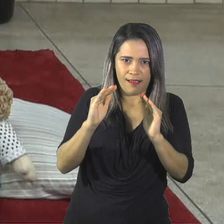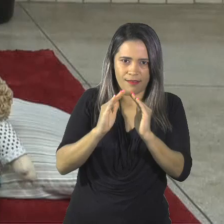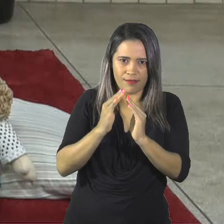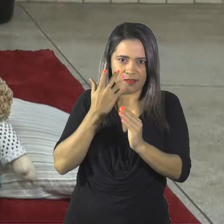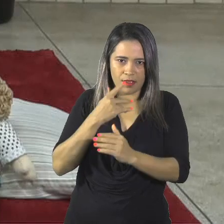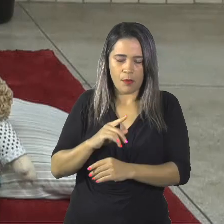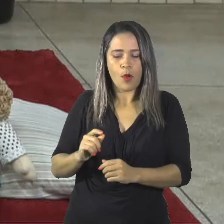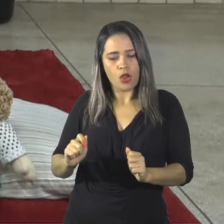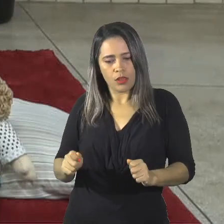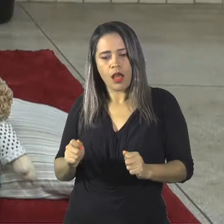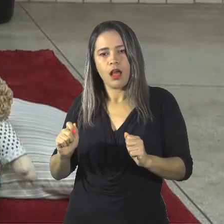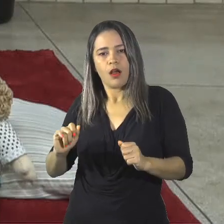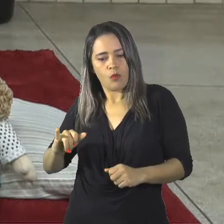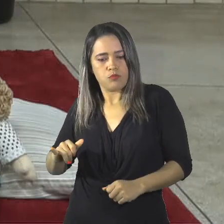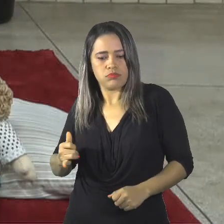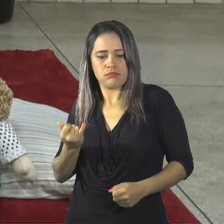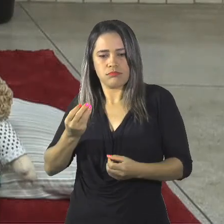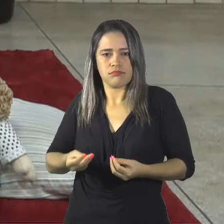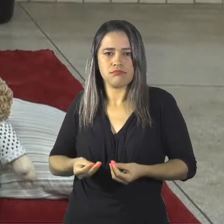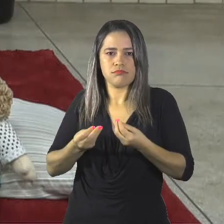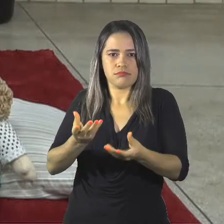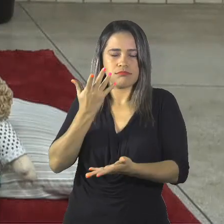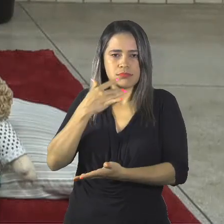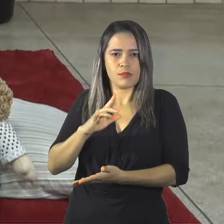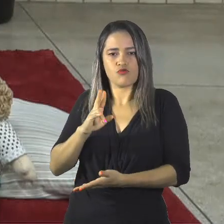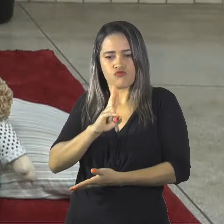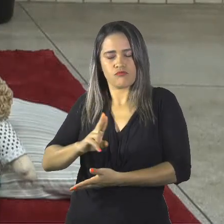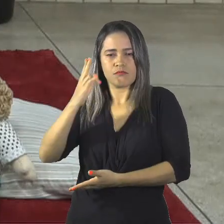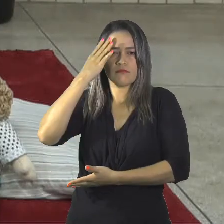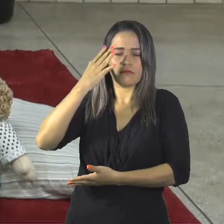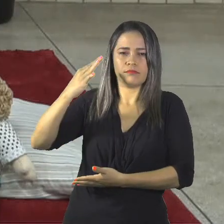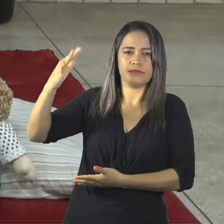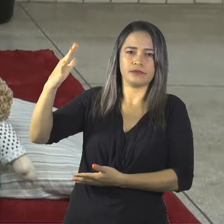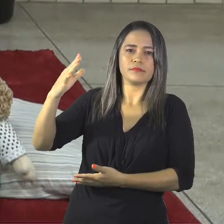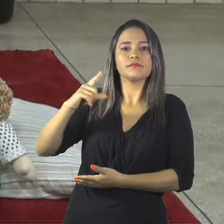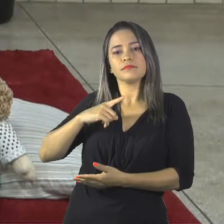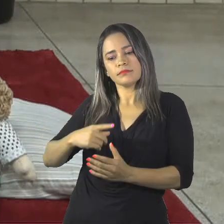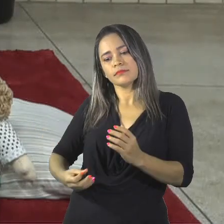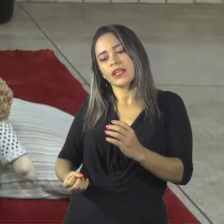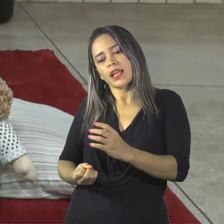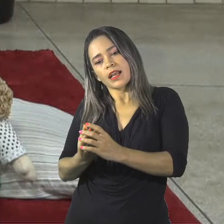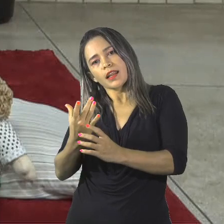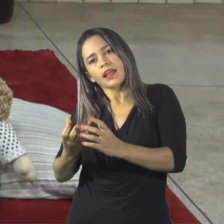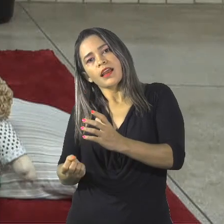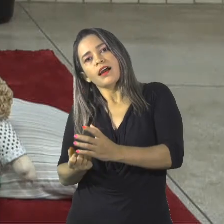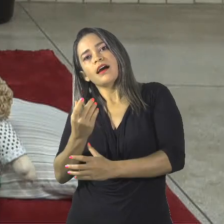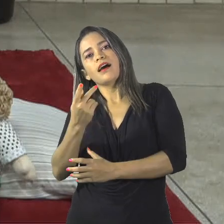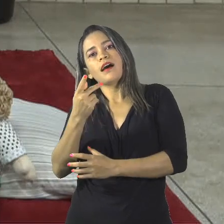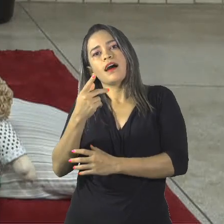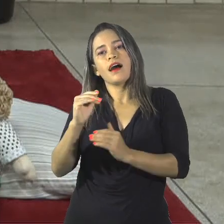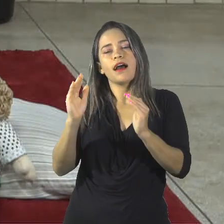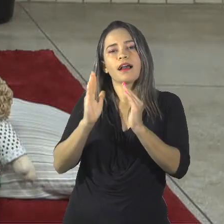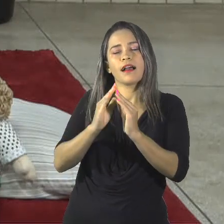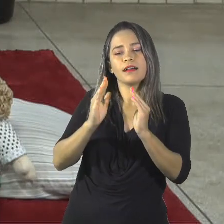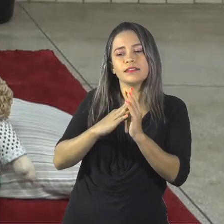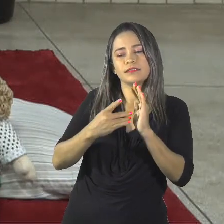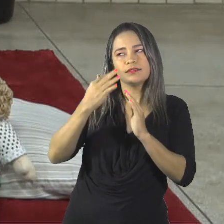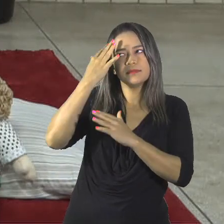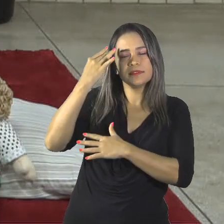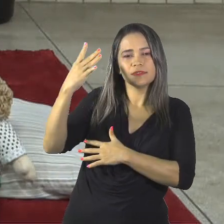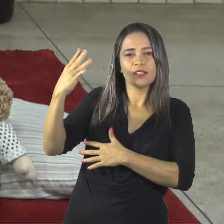oportunidade para que ela utilize a imaginação dela e também criar a casinha da imaginação dela. Ofereça para